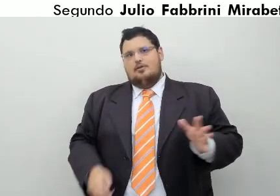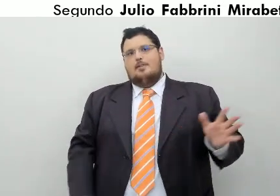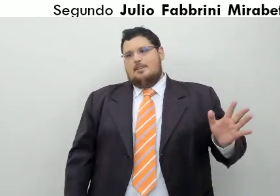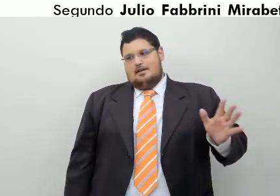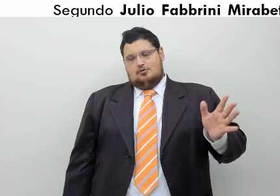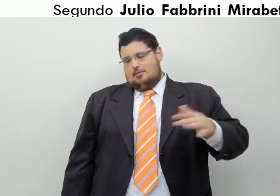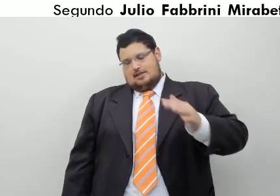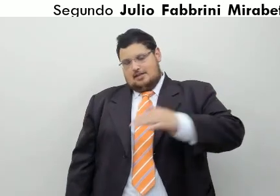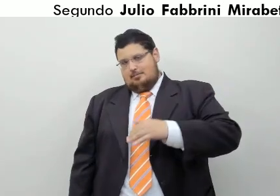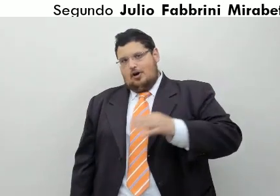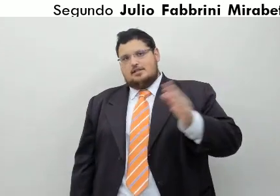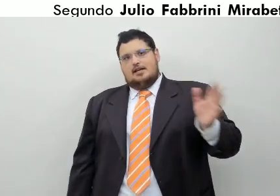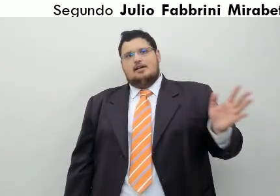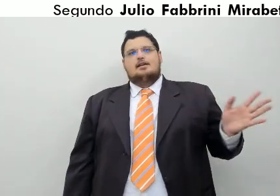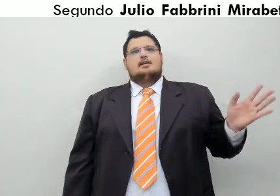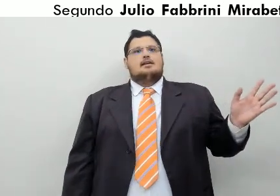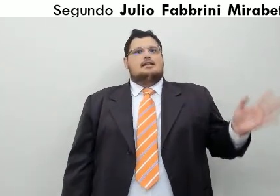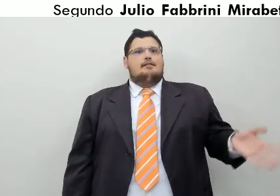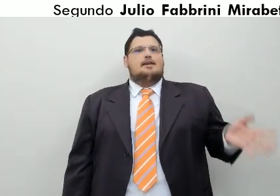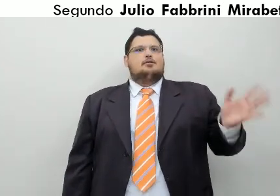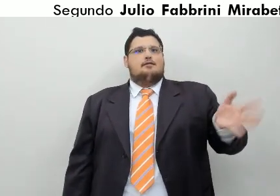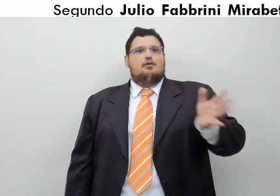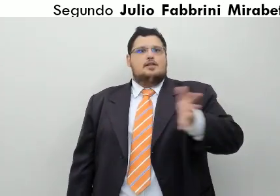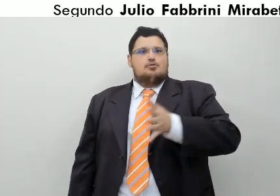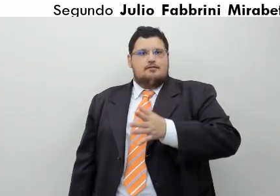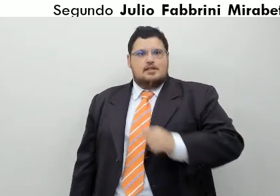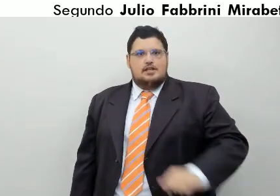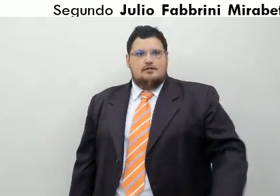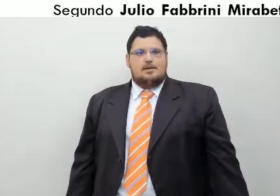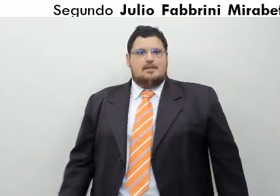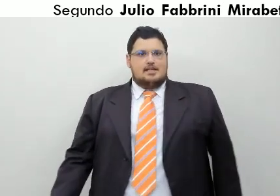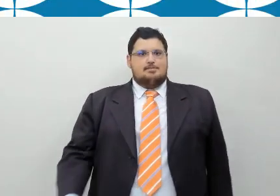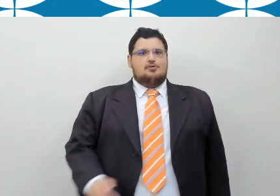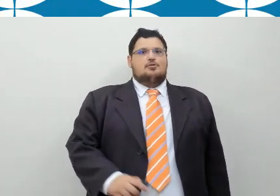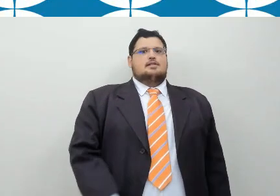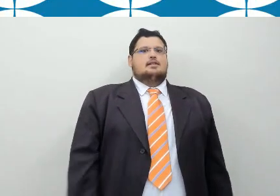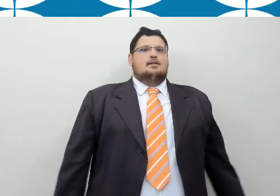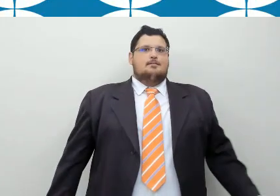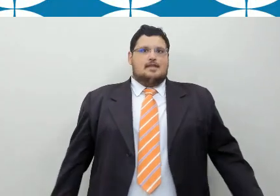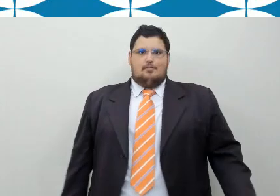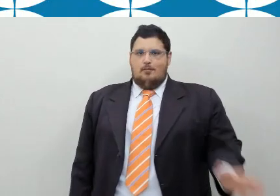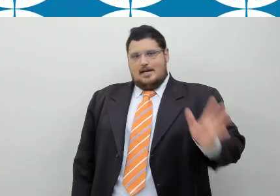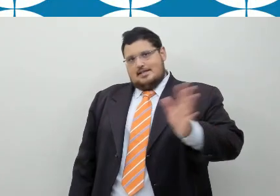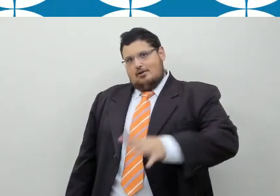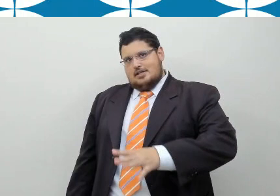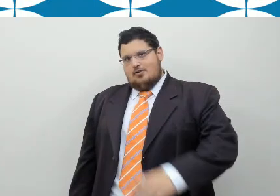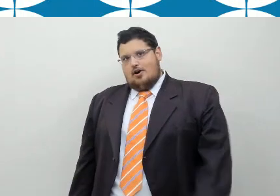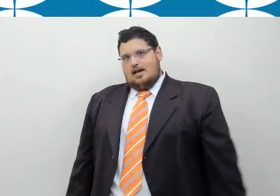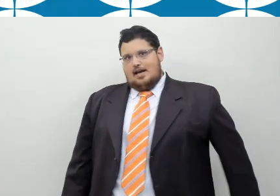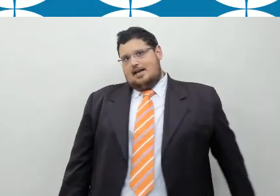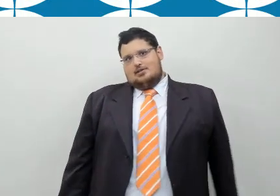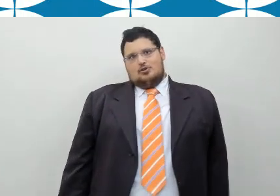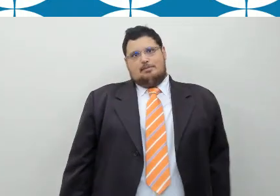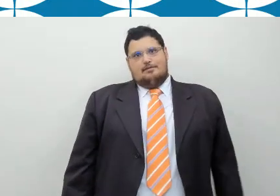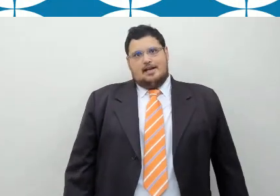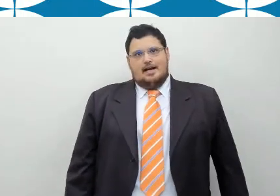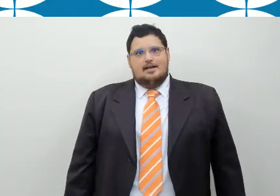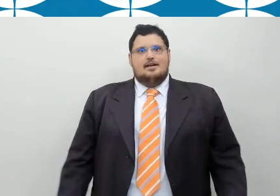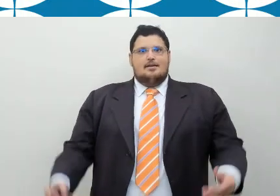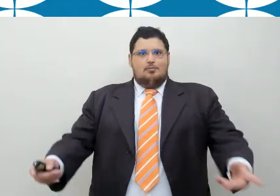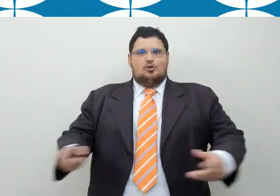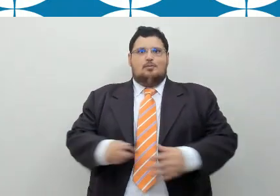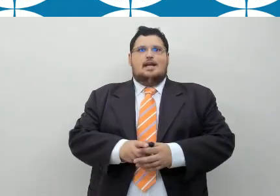público, desculpa, de transporte, né? Devendo haver um risco efetivo para a vida das pessoas. Tá bom? Para essa aula de agora, era isso que eu tinha para